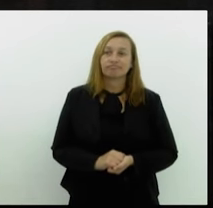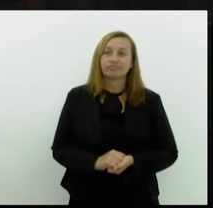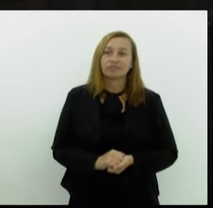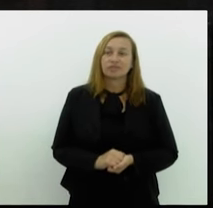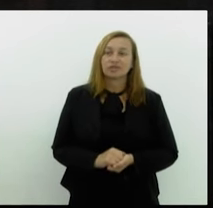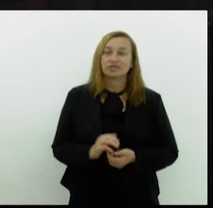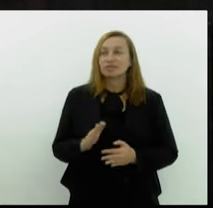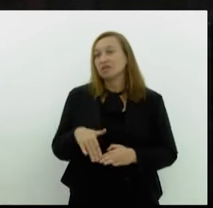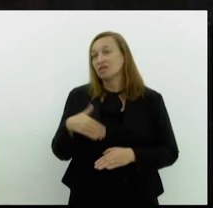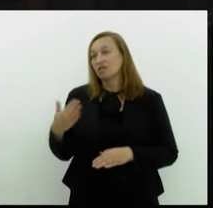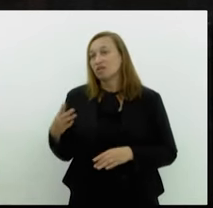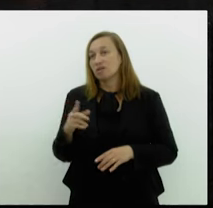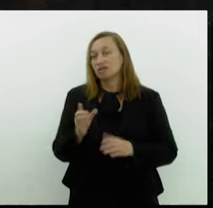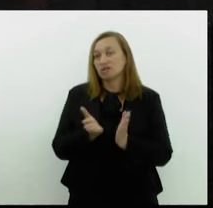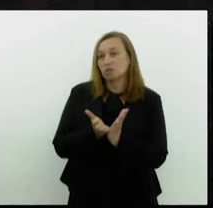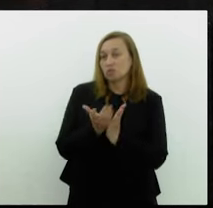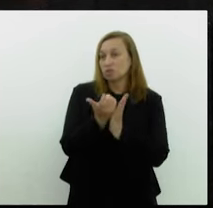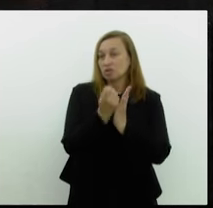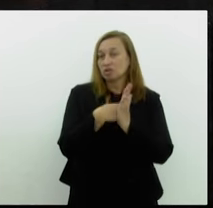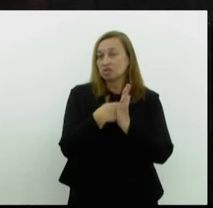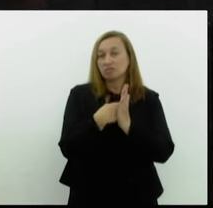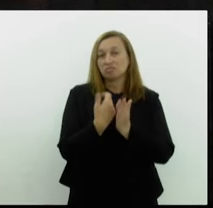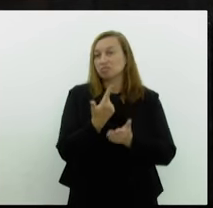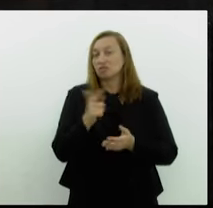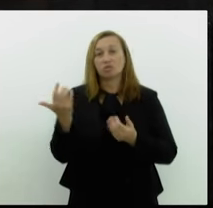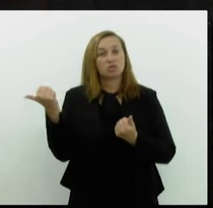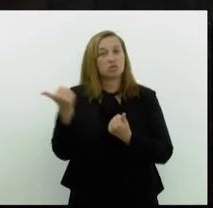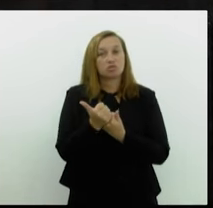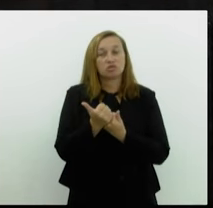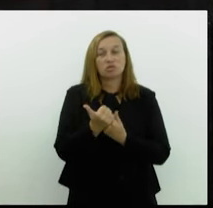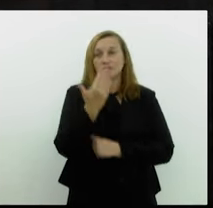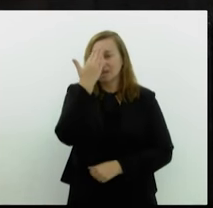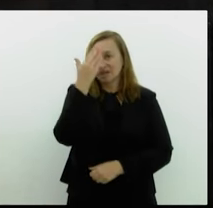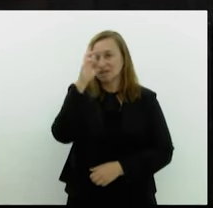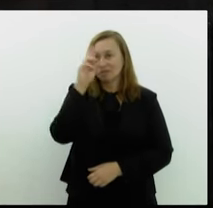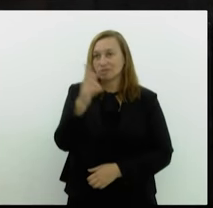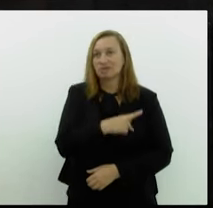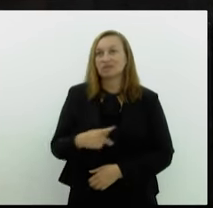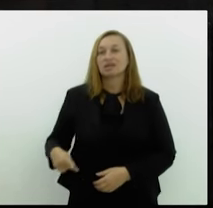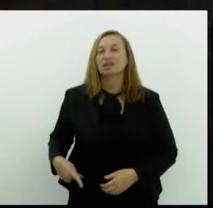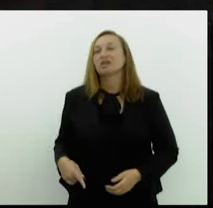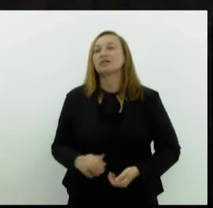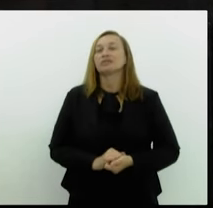da substituição tributária, porque não tem o que substituir. Muito obrigado, senhor presidente.